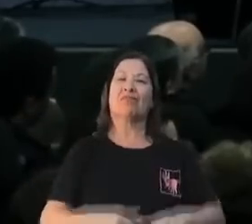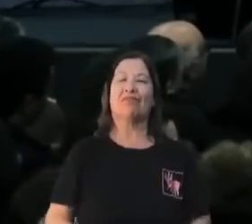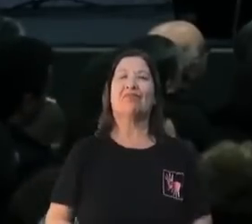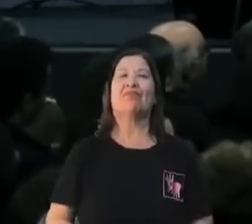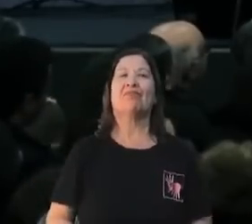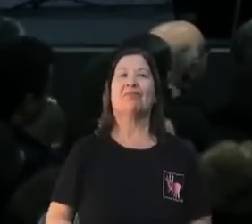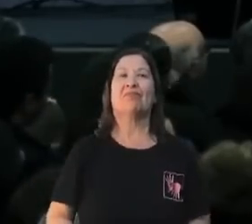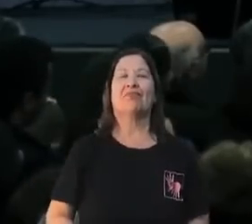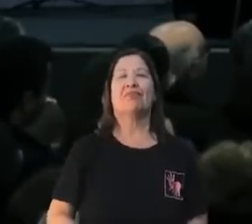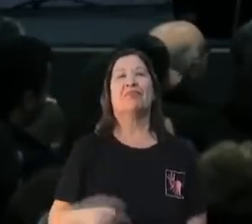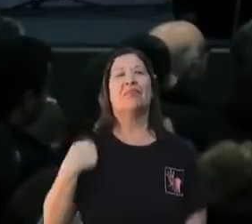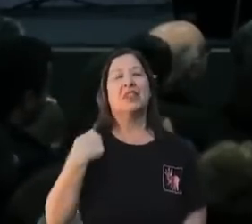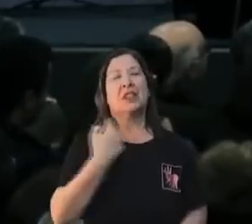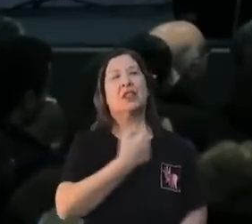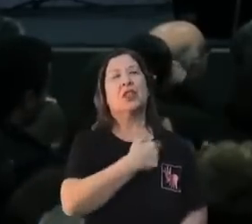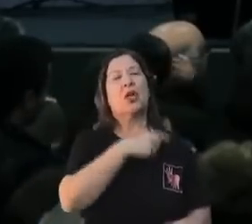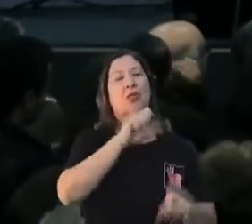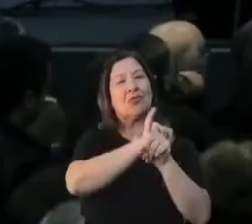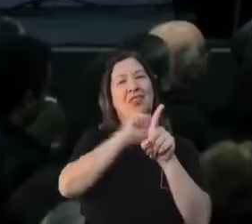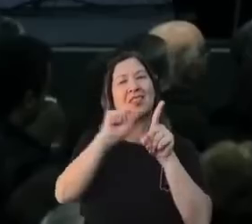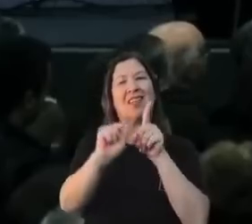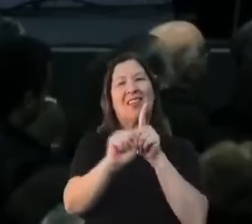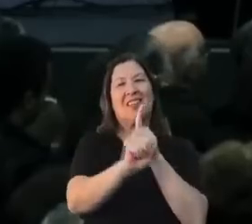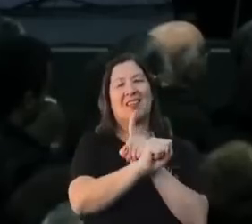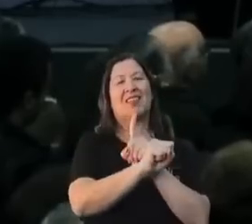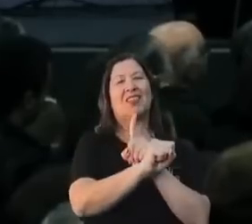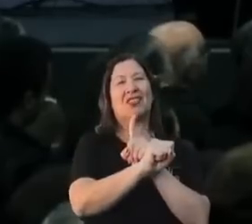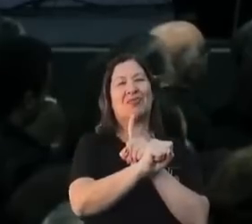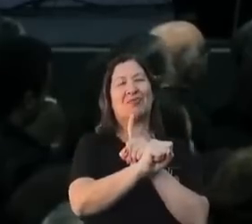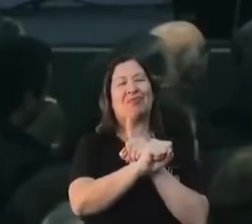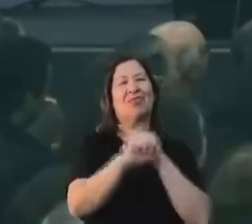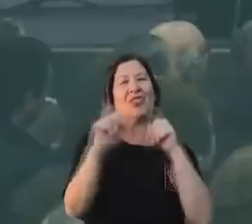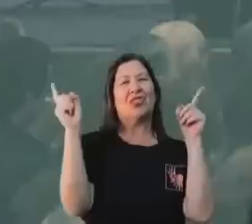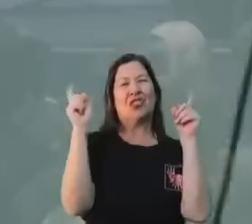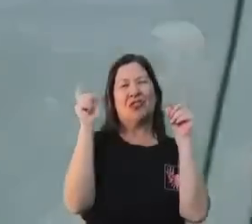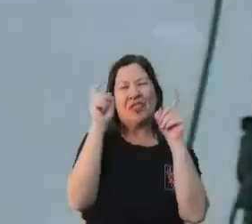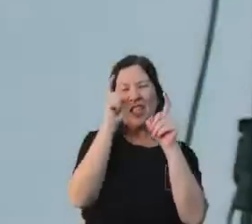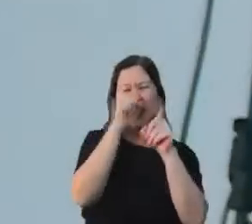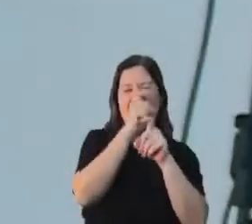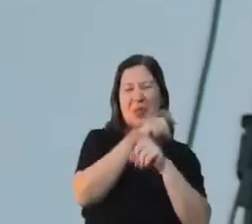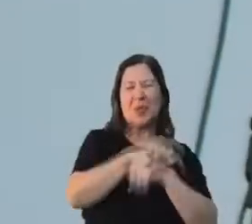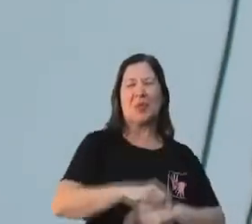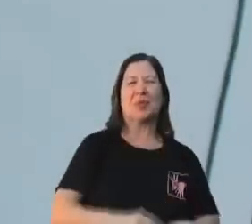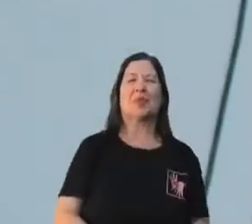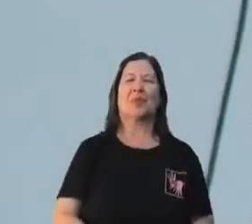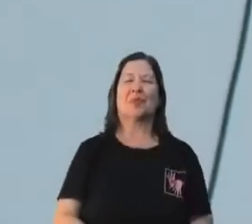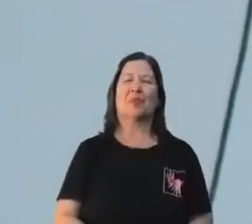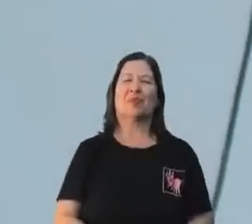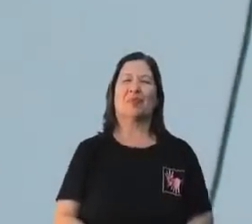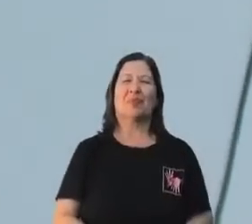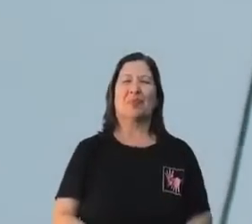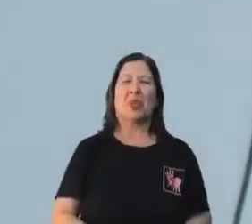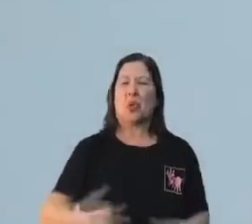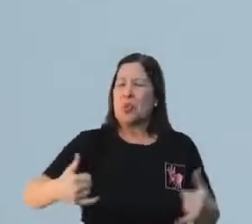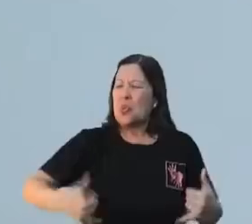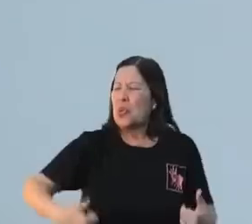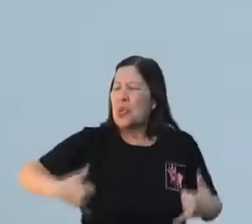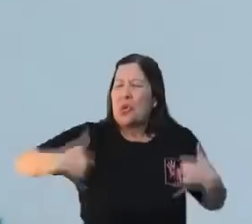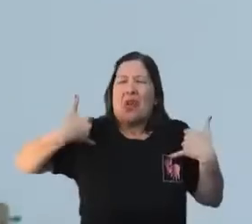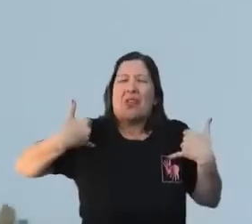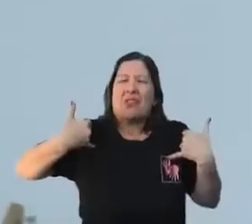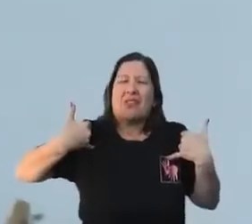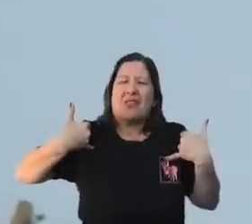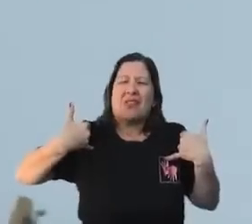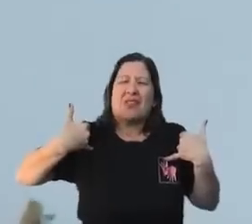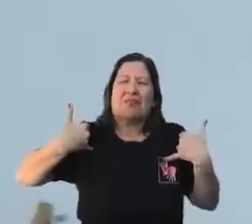Nós vivemos numa sociedade materialista, humanista, narcisista, que nas palavras